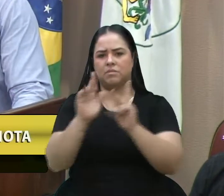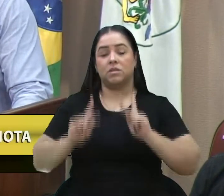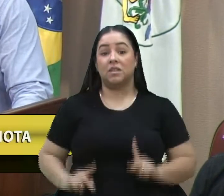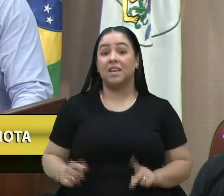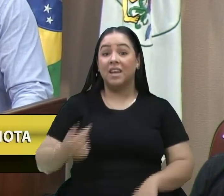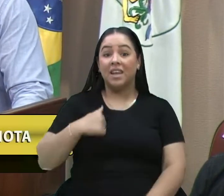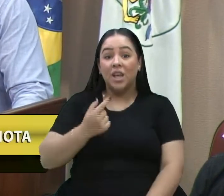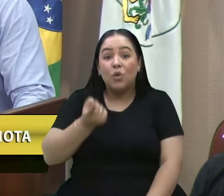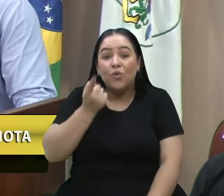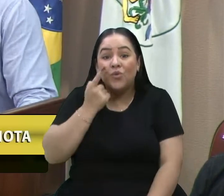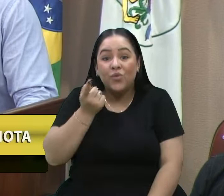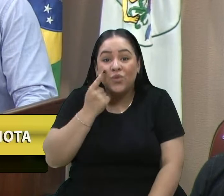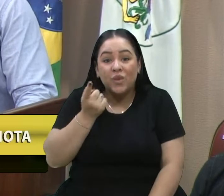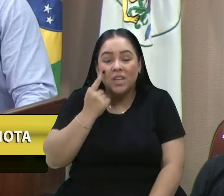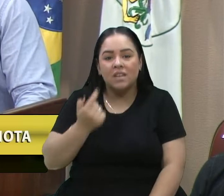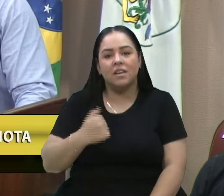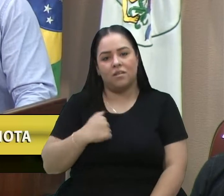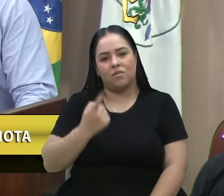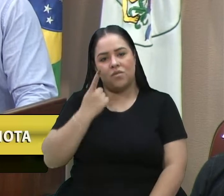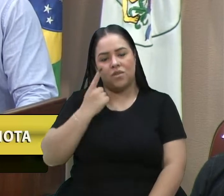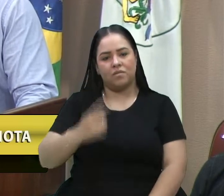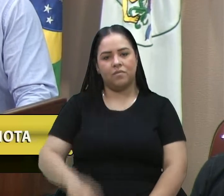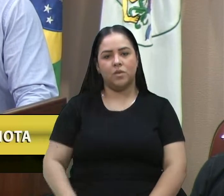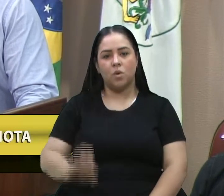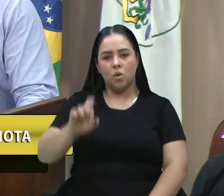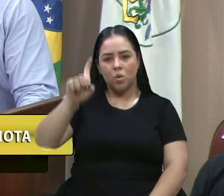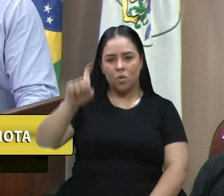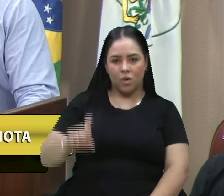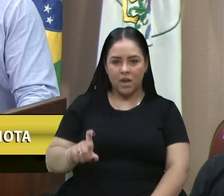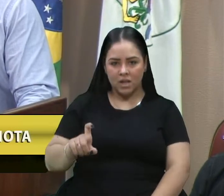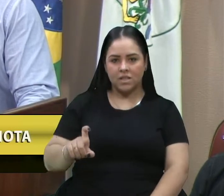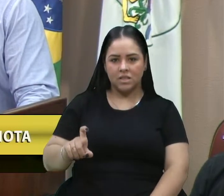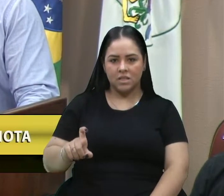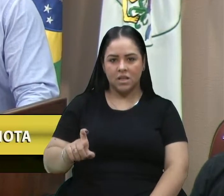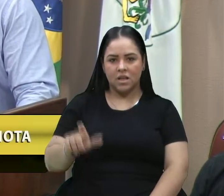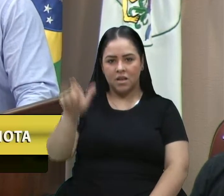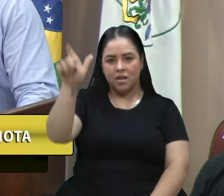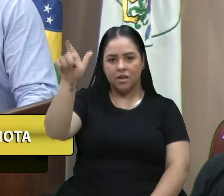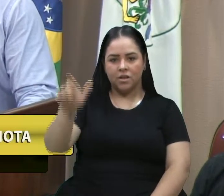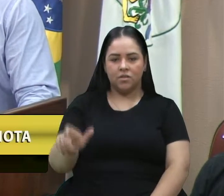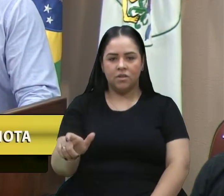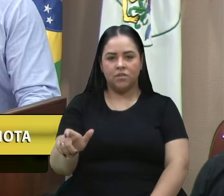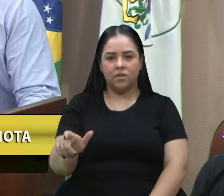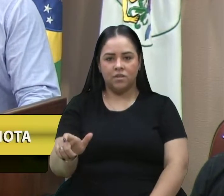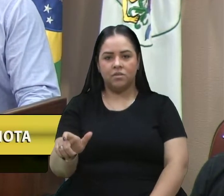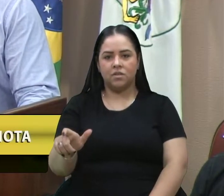vi um ex-parlamentar dessa casa chamar o prefeito de filha da puta. Eu vi.